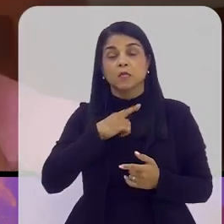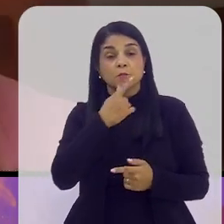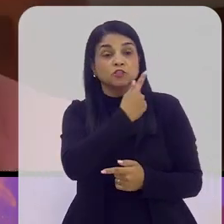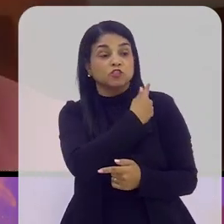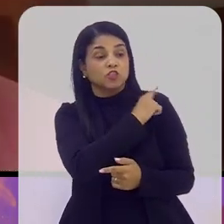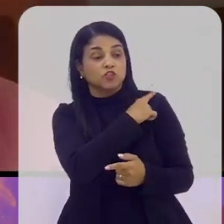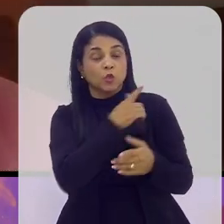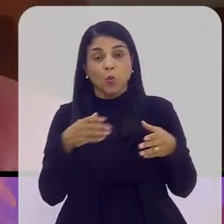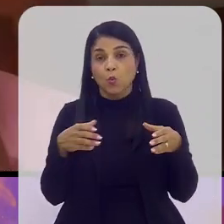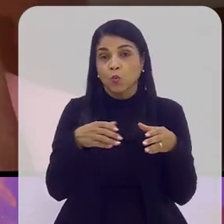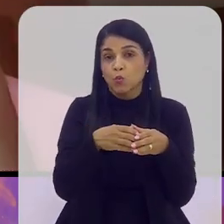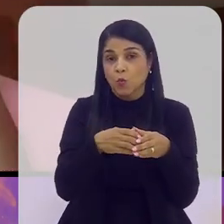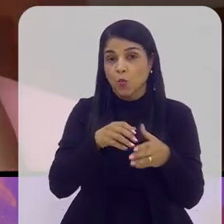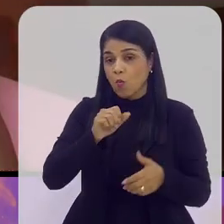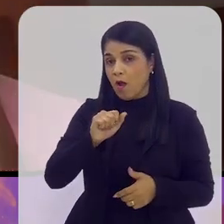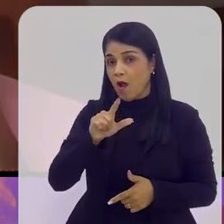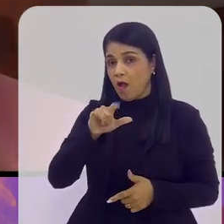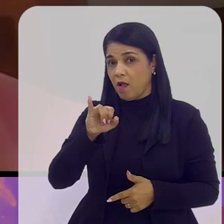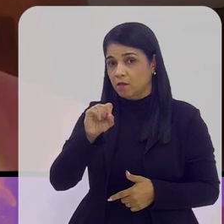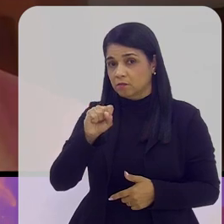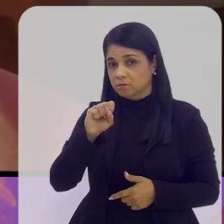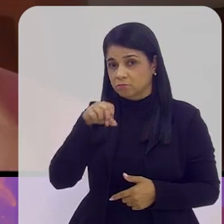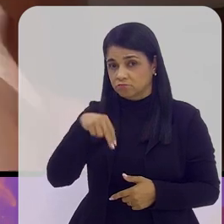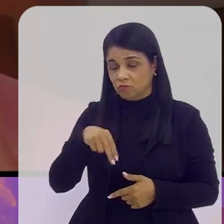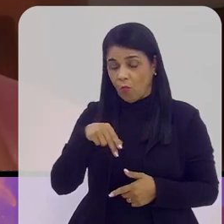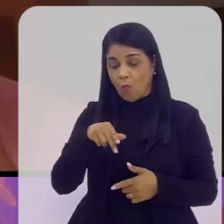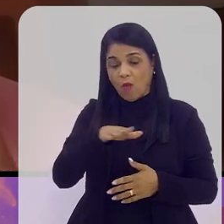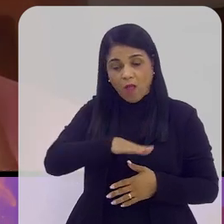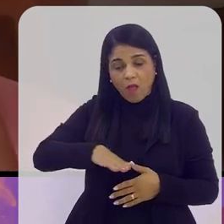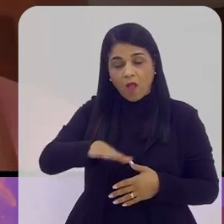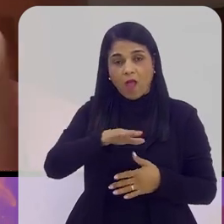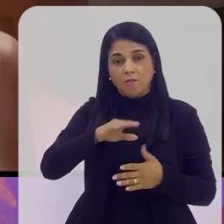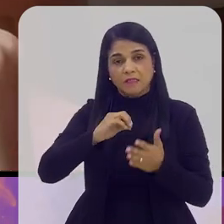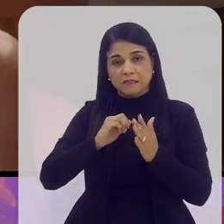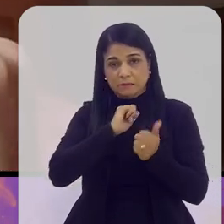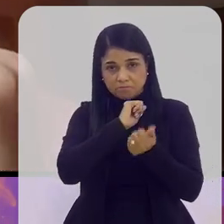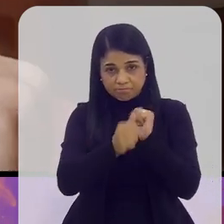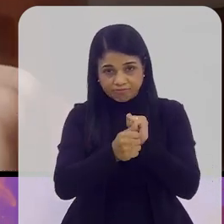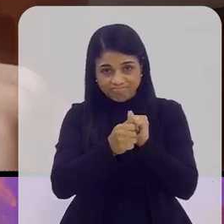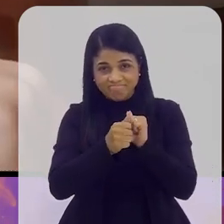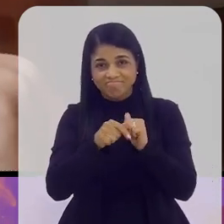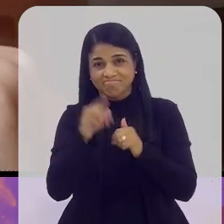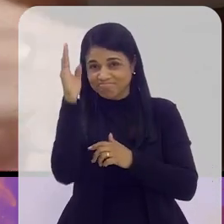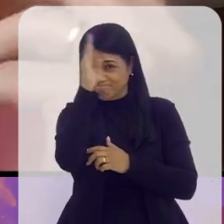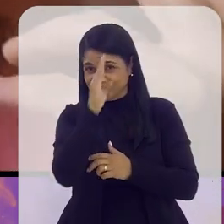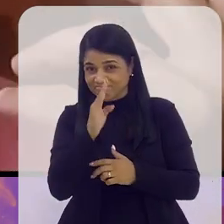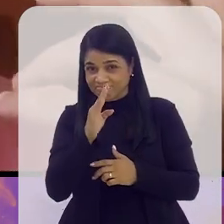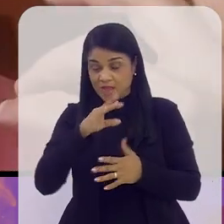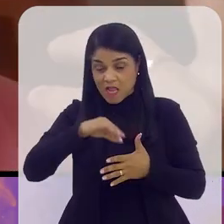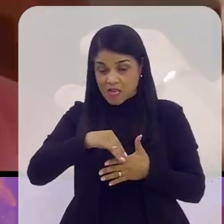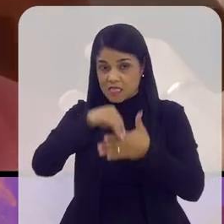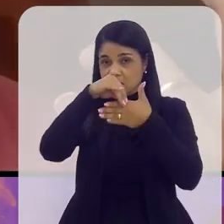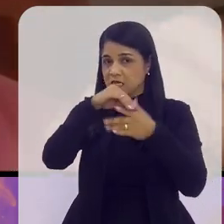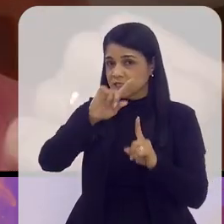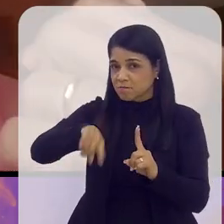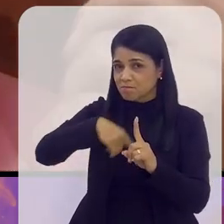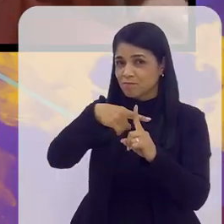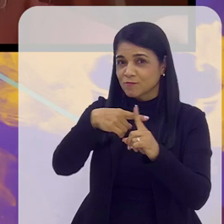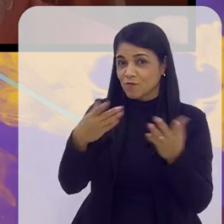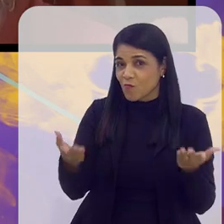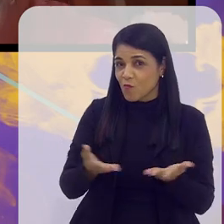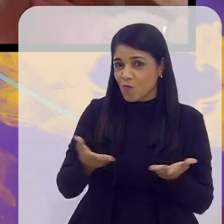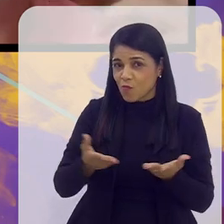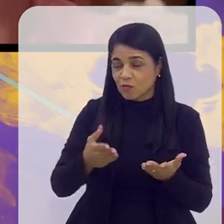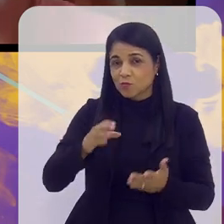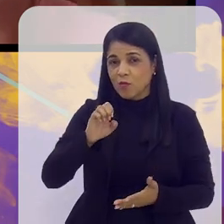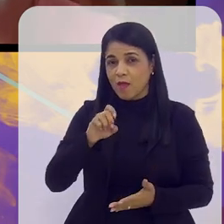questão de gestão de grupo. E o Alisson tem muito tempo de ambiente de seleção, né? Ele é uma liderança percebida como positiva.